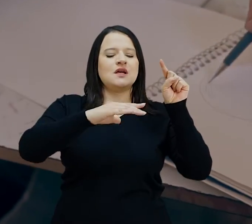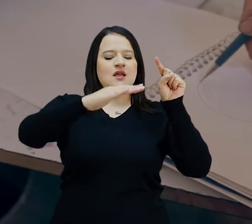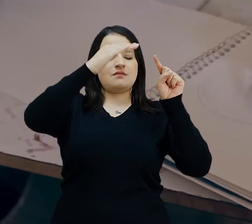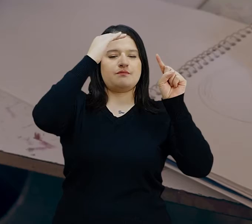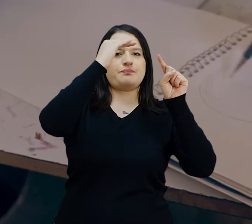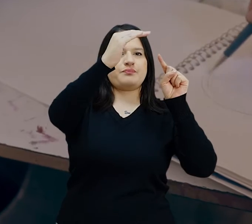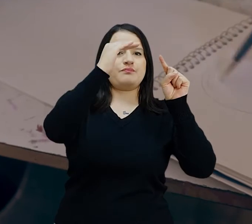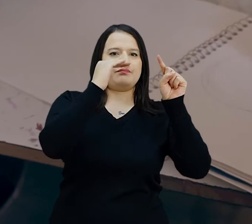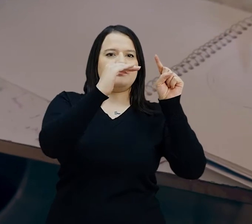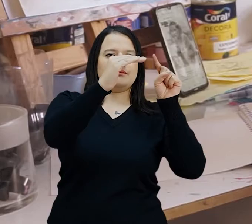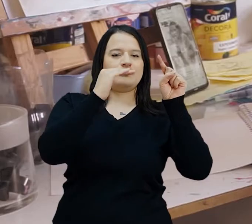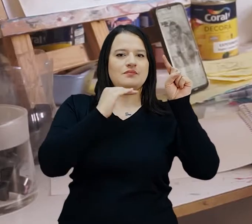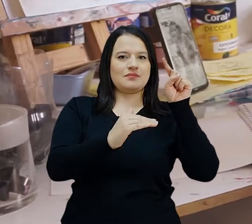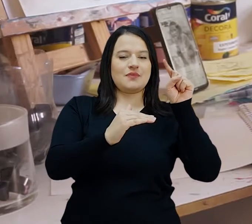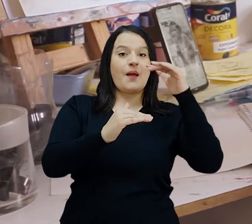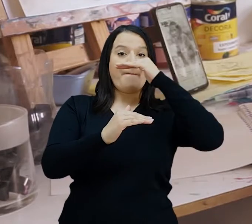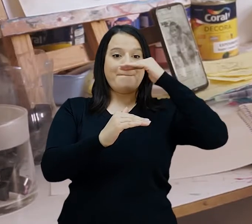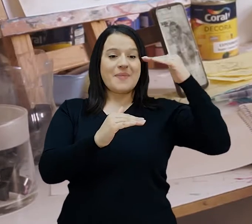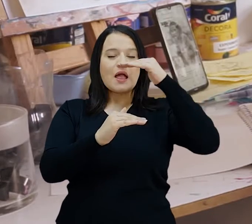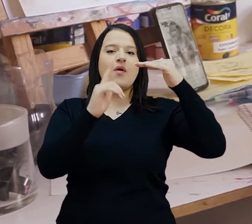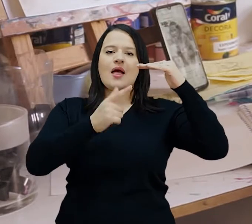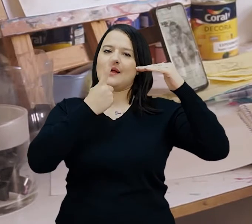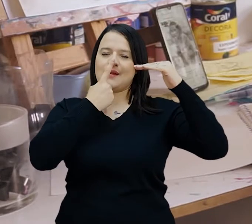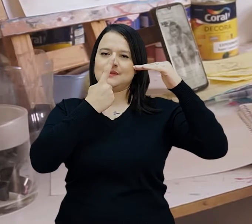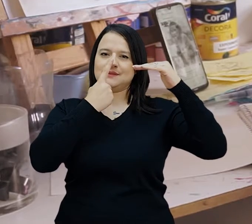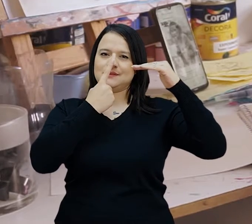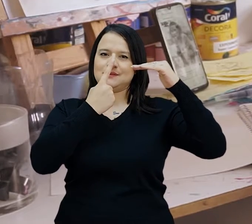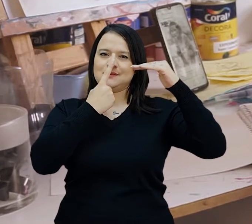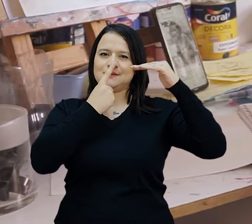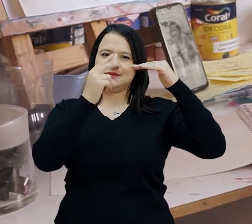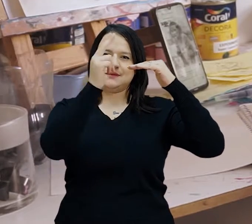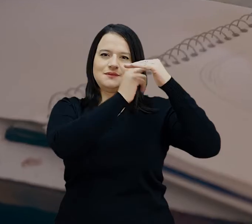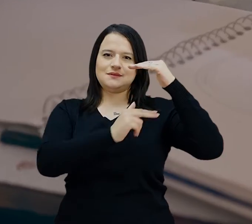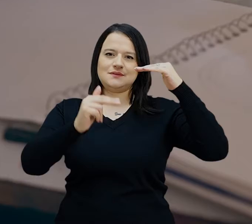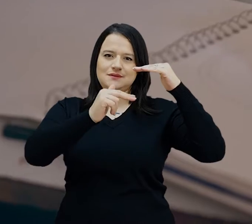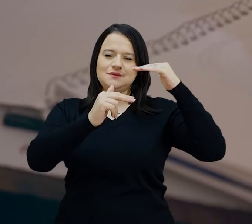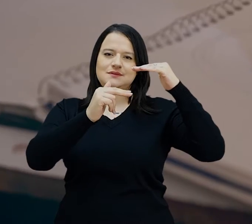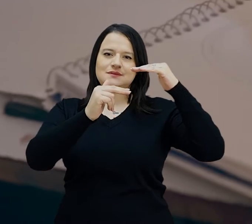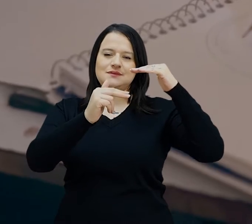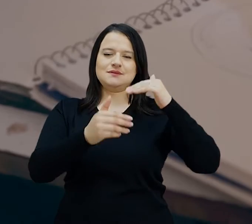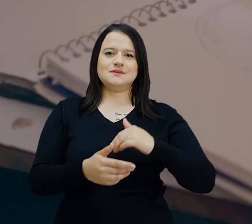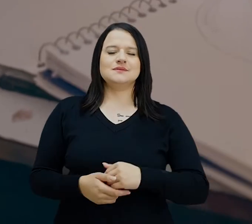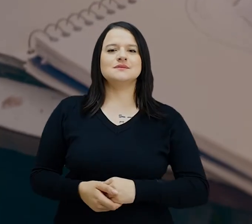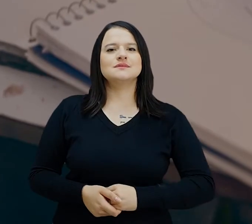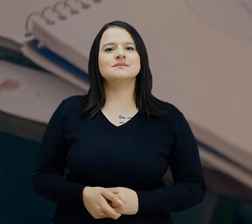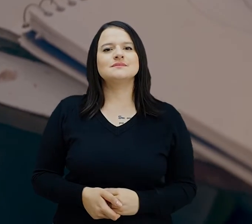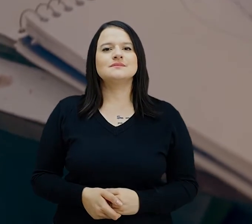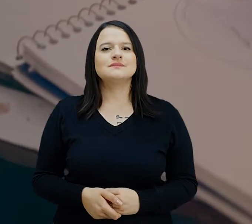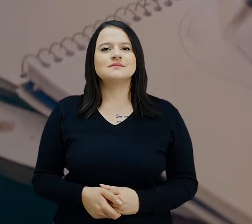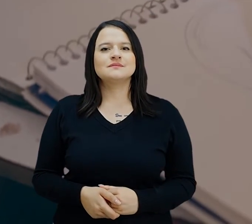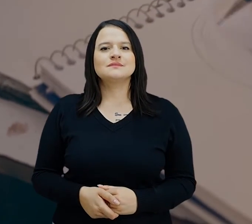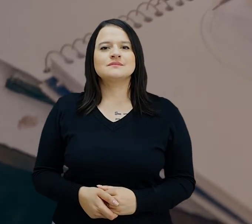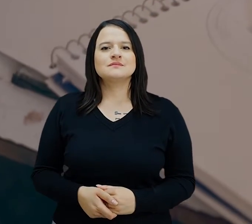círculo, ele tem que ser dividido em 3 partes. E aqui no meio é onde tá o nariz, no meio da